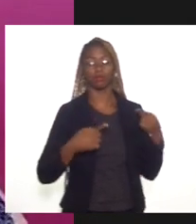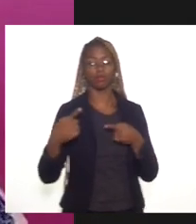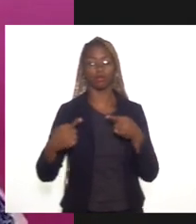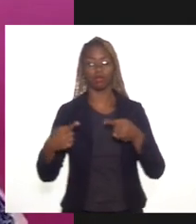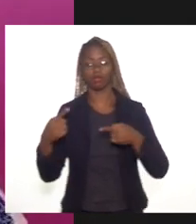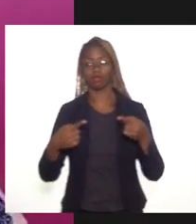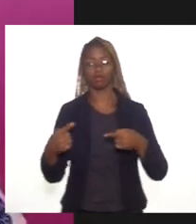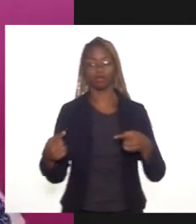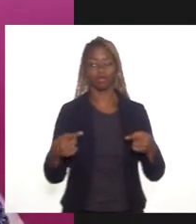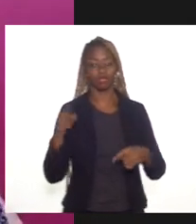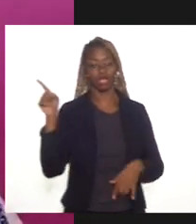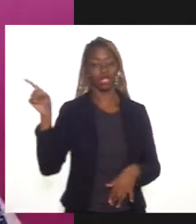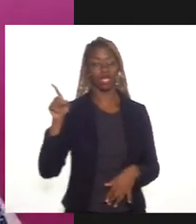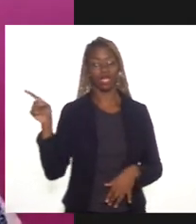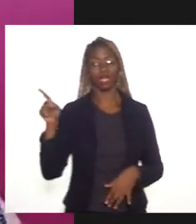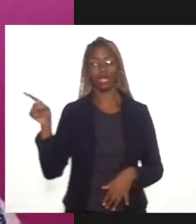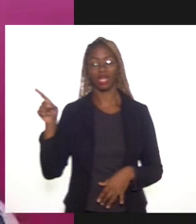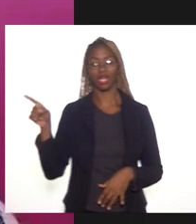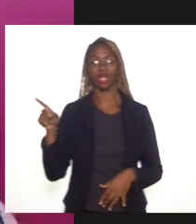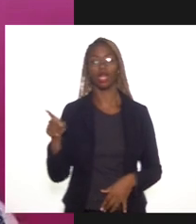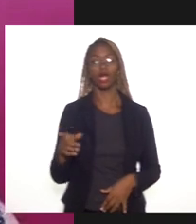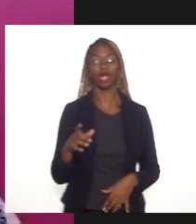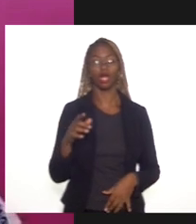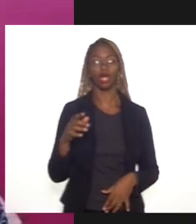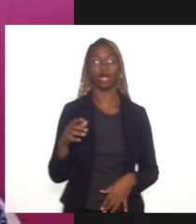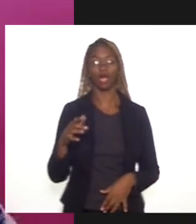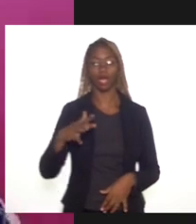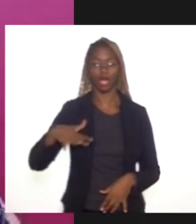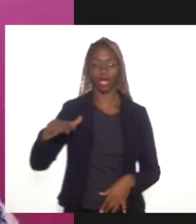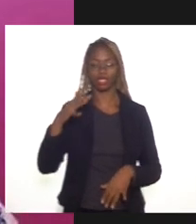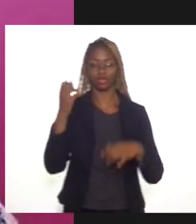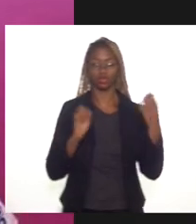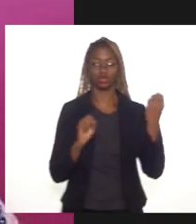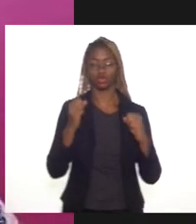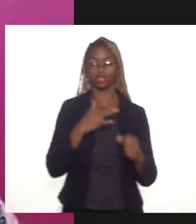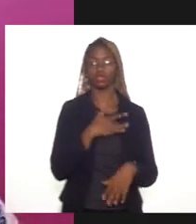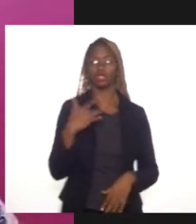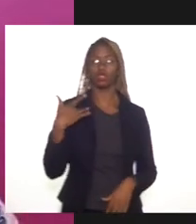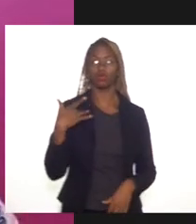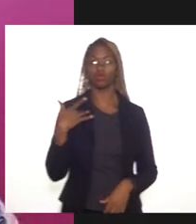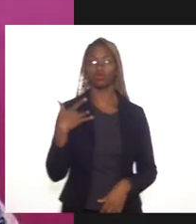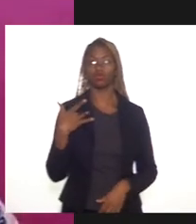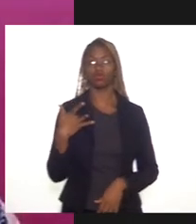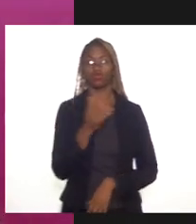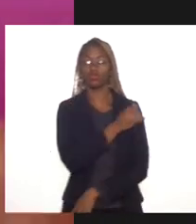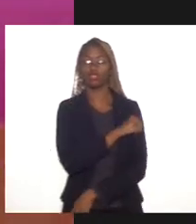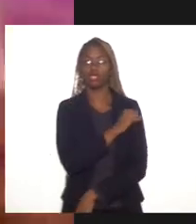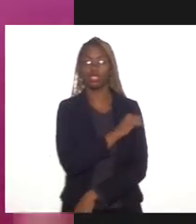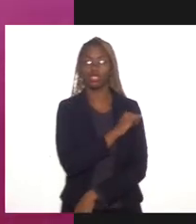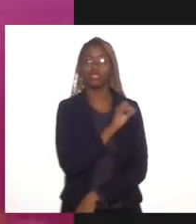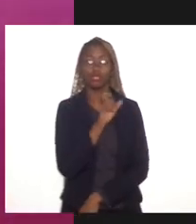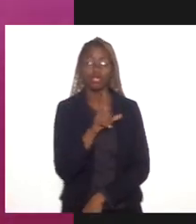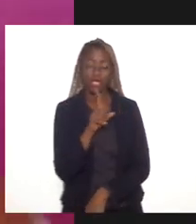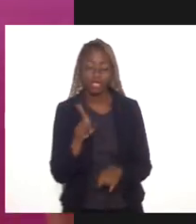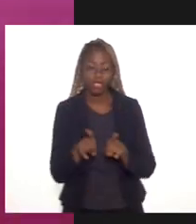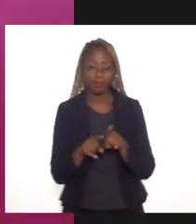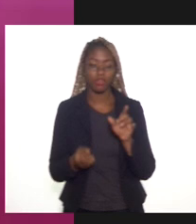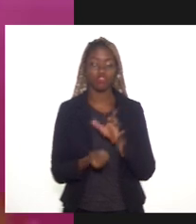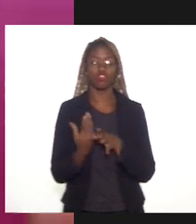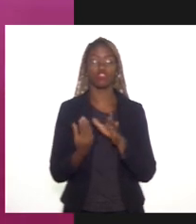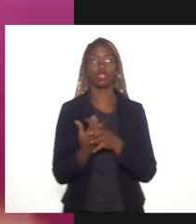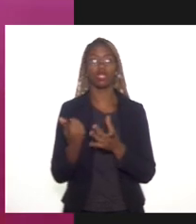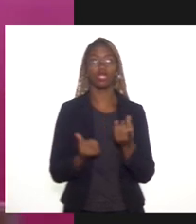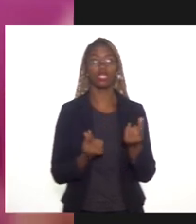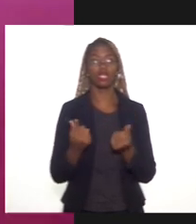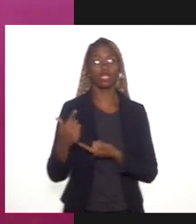industrial da saúde aqui no estado do Rio de Janeiro, que é uma fonte de crescimento do estado, que é uma fonte para gerar renda,